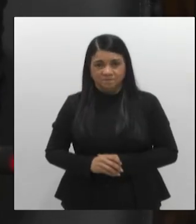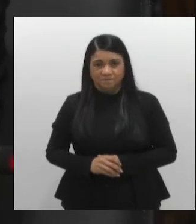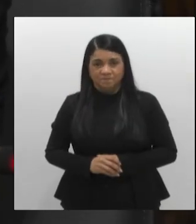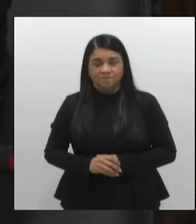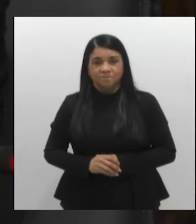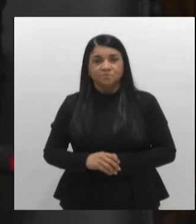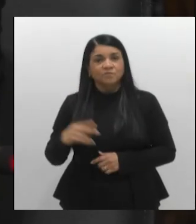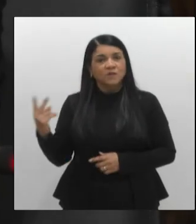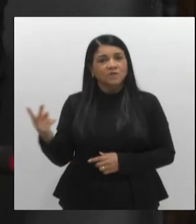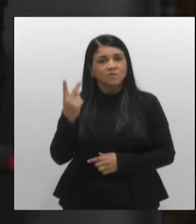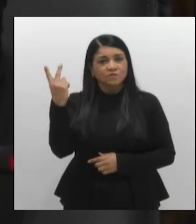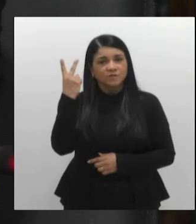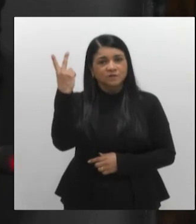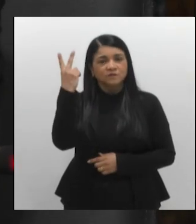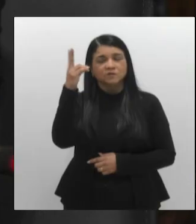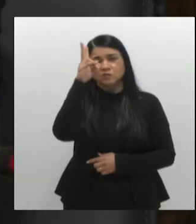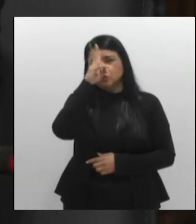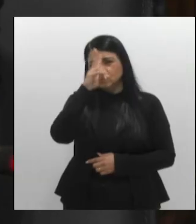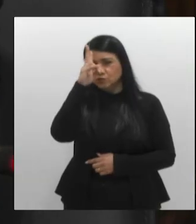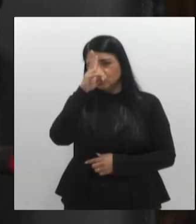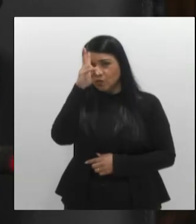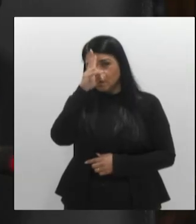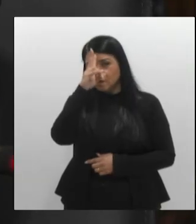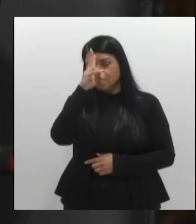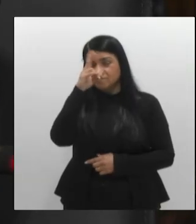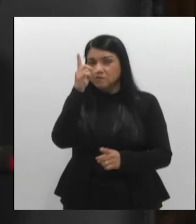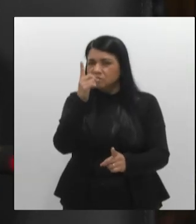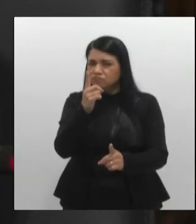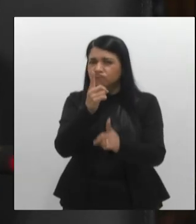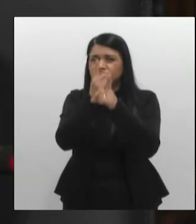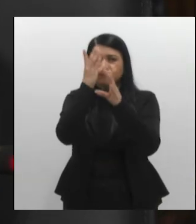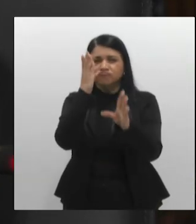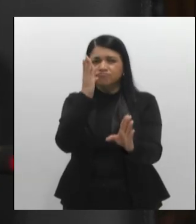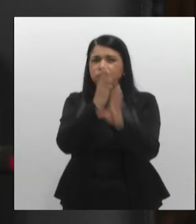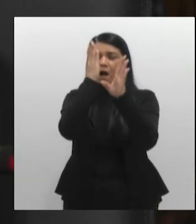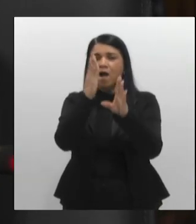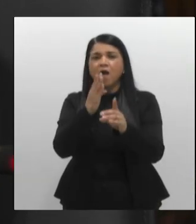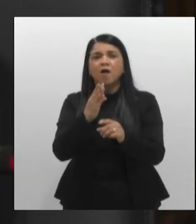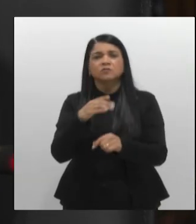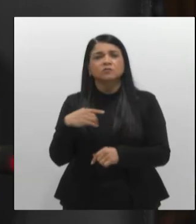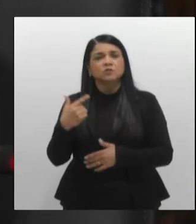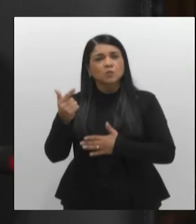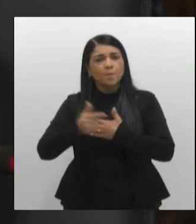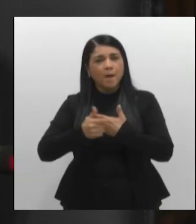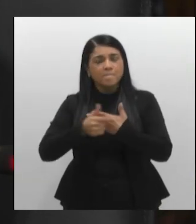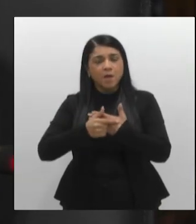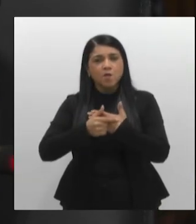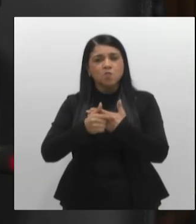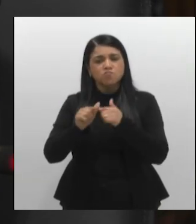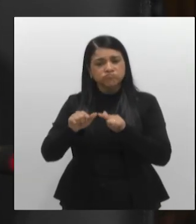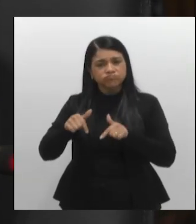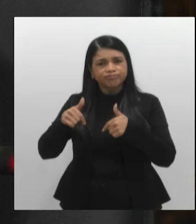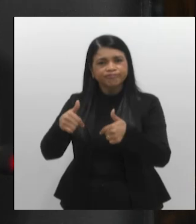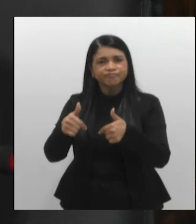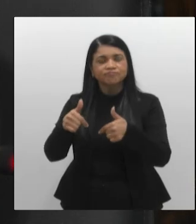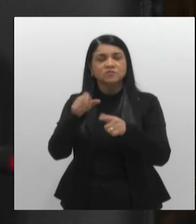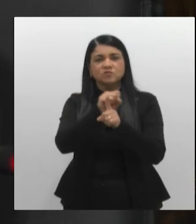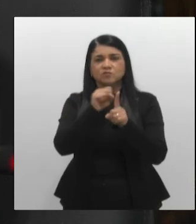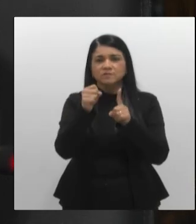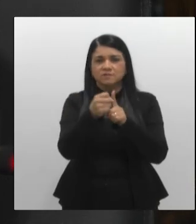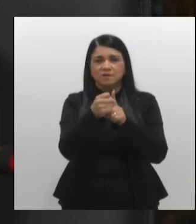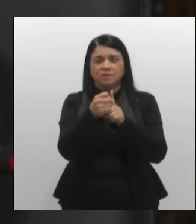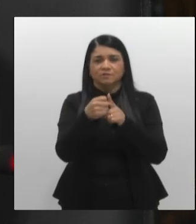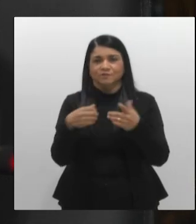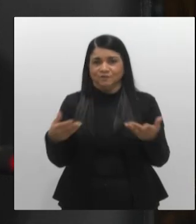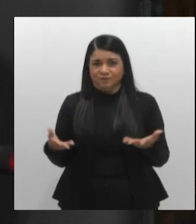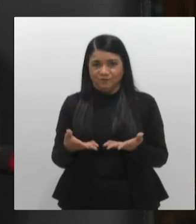Valorizando as nossas raízes históricas, redescobrimos sempre mais o nosso papel eclesial e social no tempo presente.